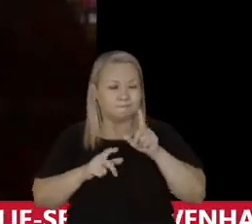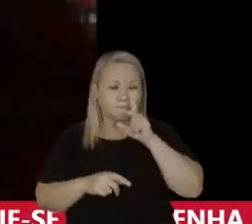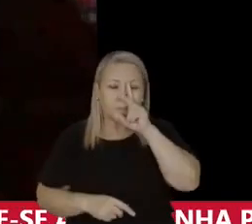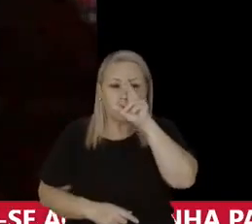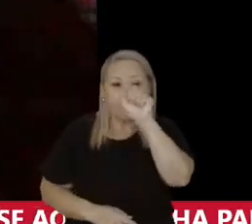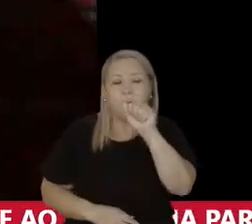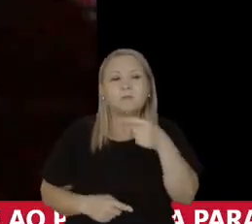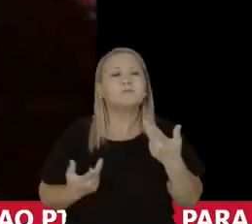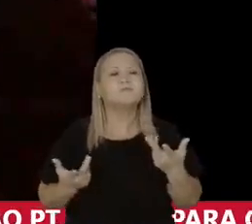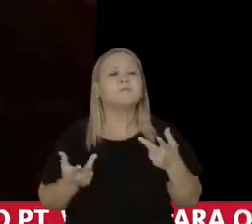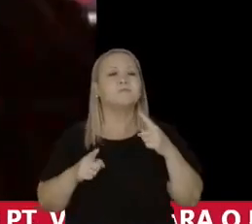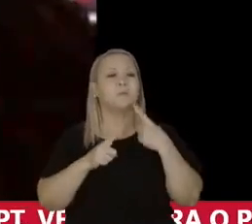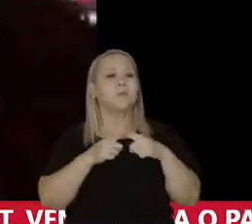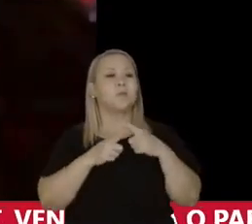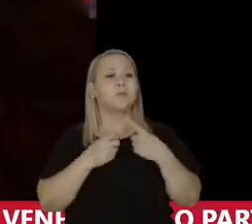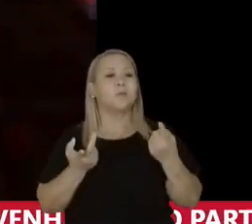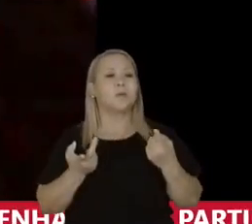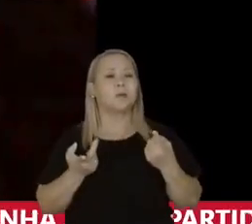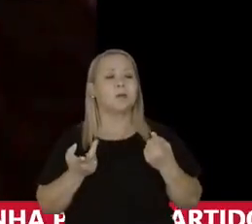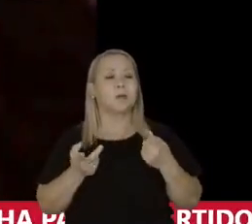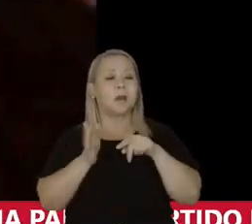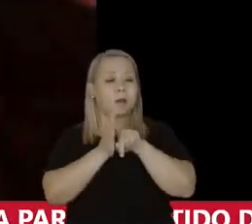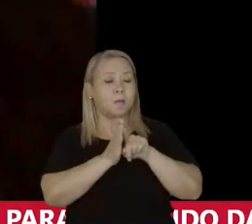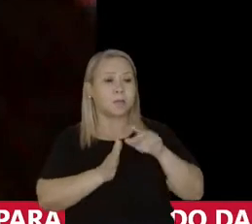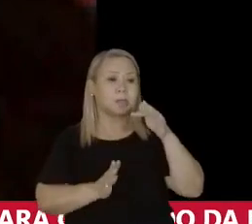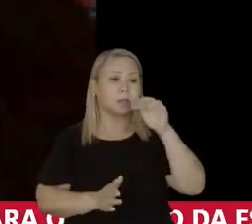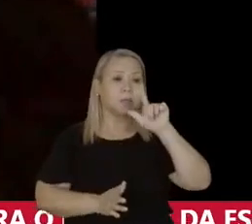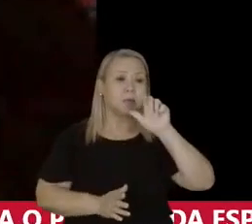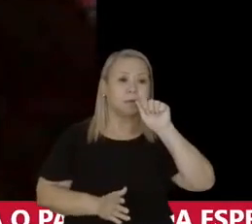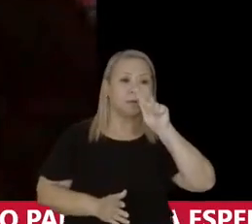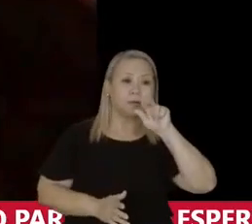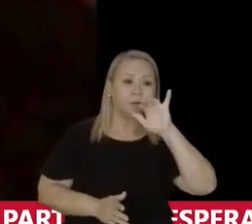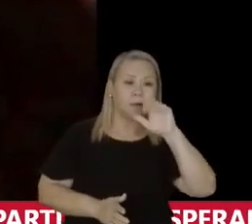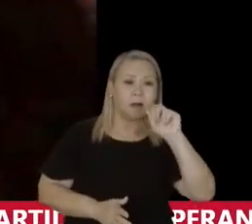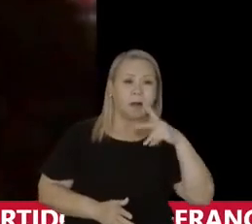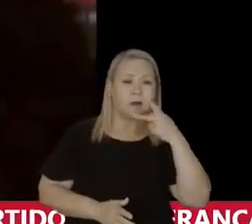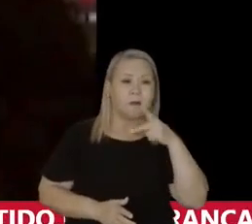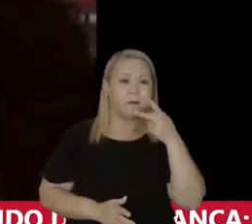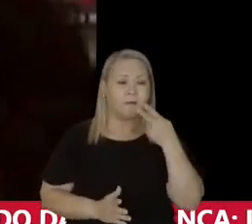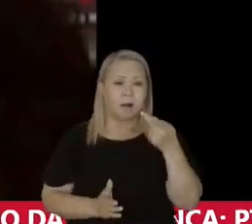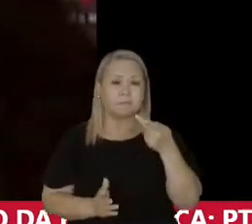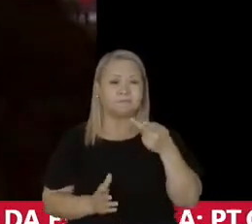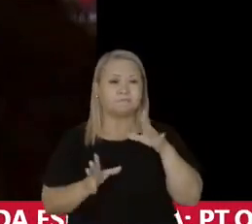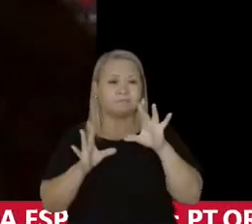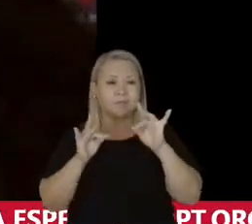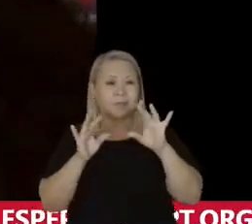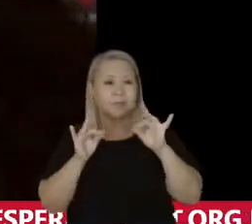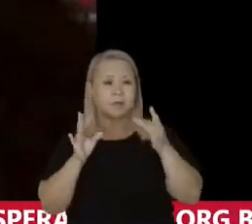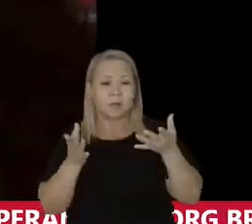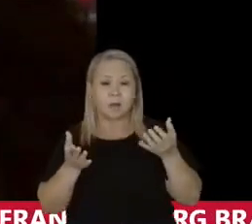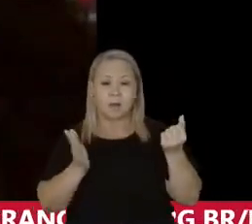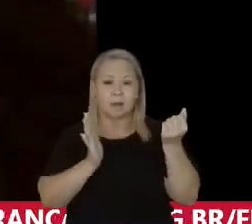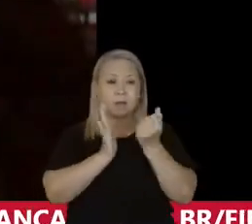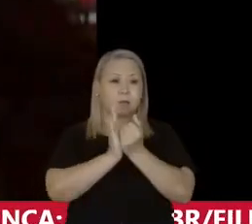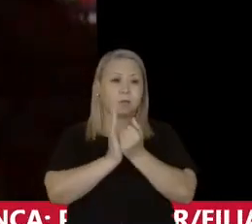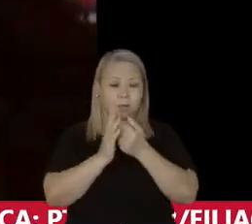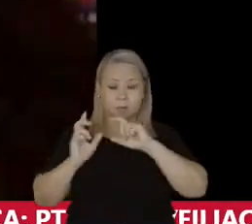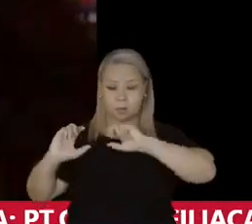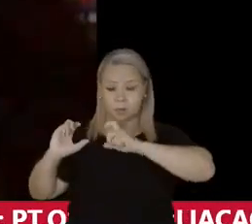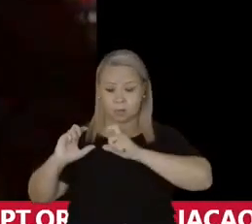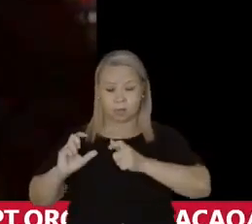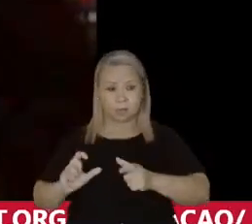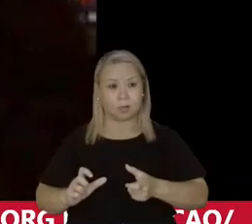de ideologia de gênero, ou como a pesquisadora Flávia Biroli coloca, essa cola simbólica que esses setores